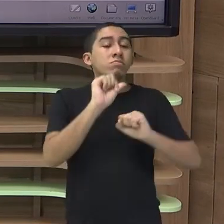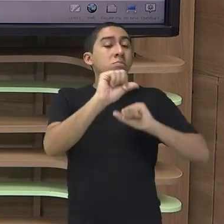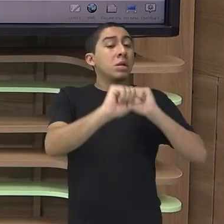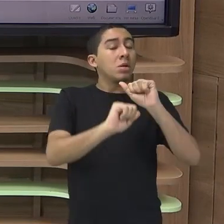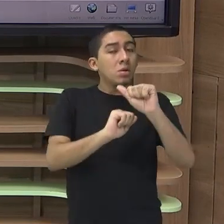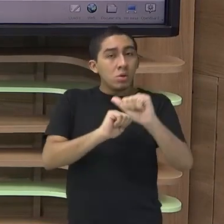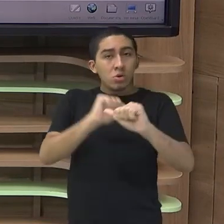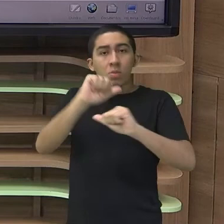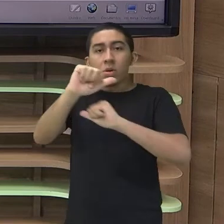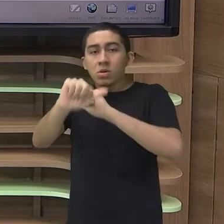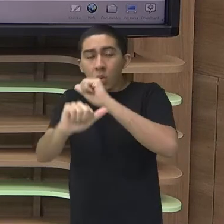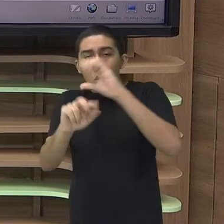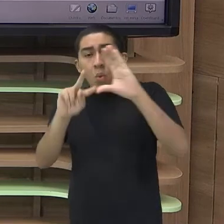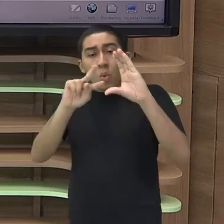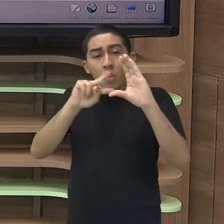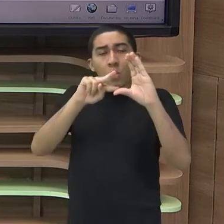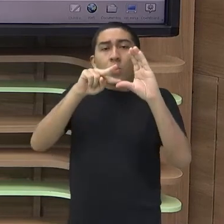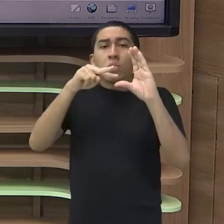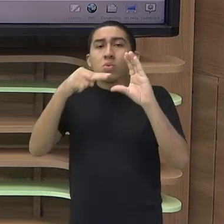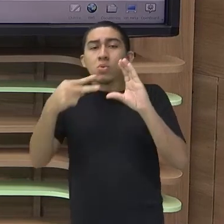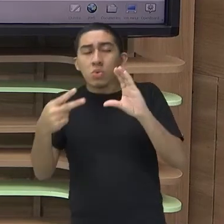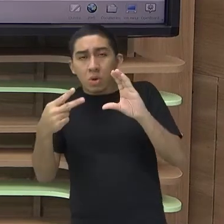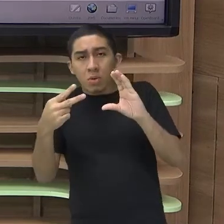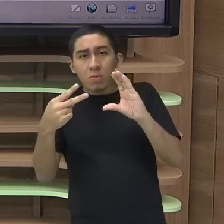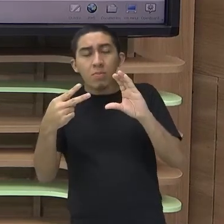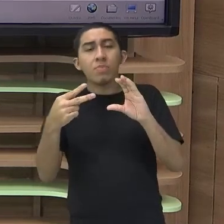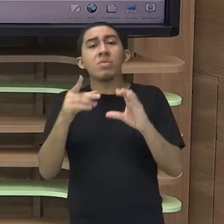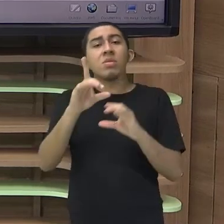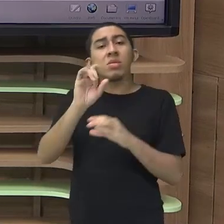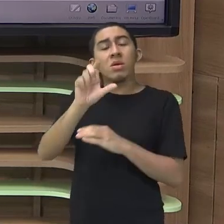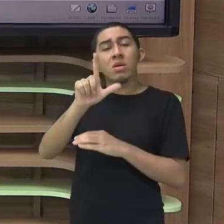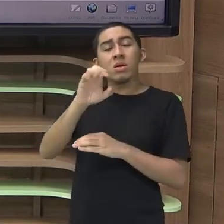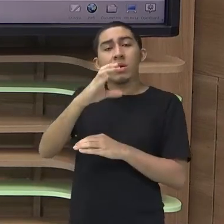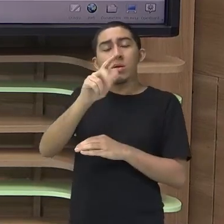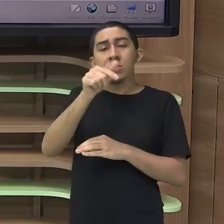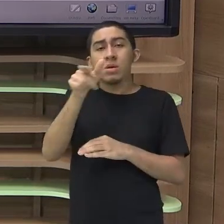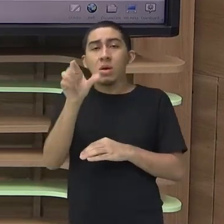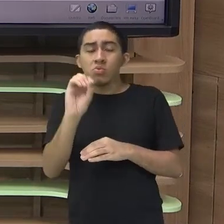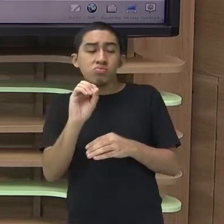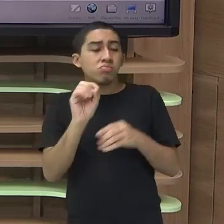mudanças cromossômicas, deleções, inversão,